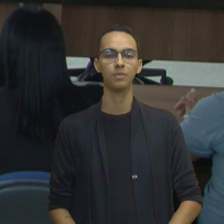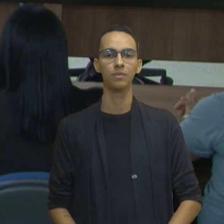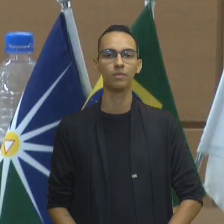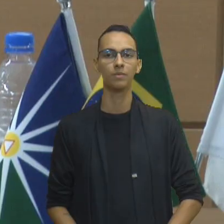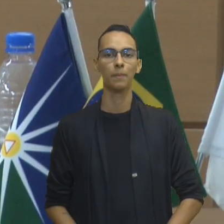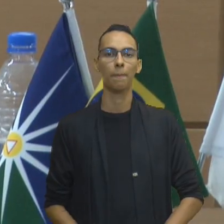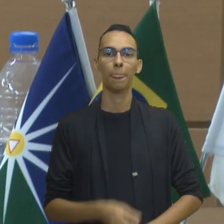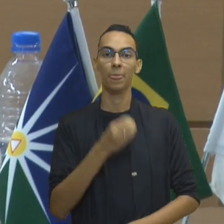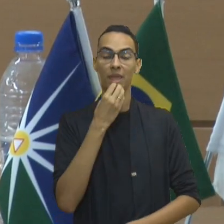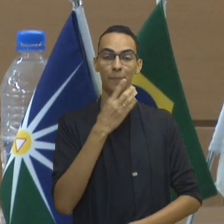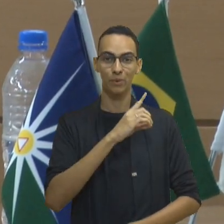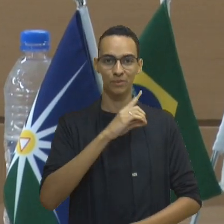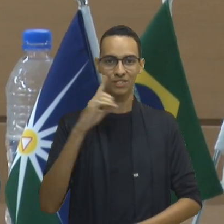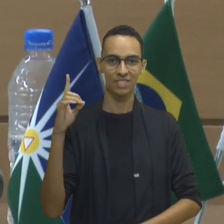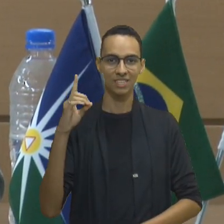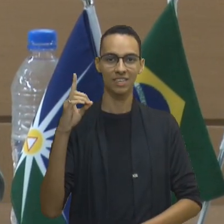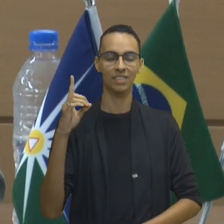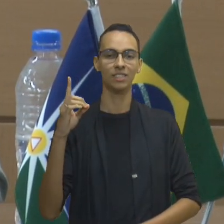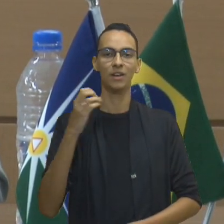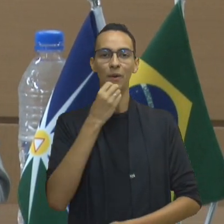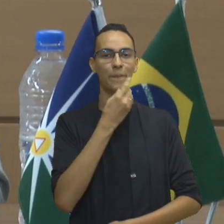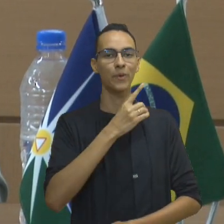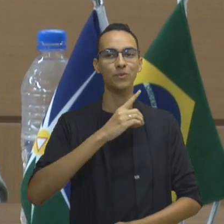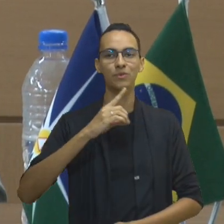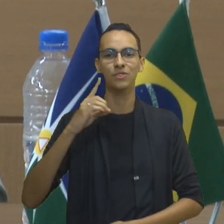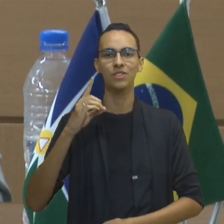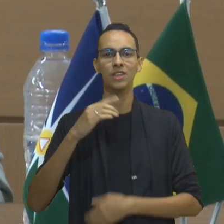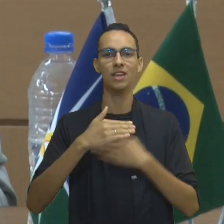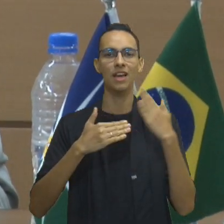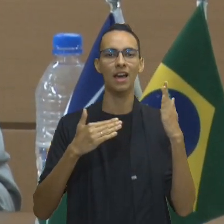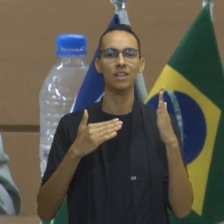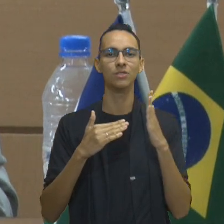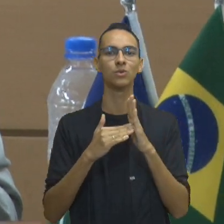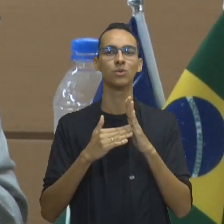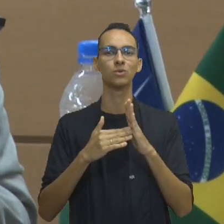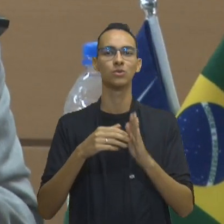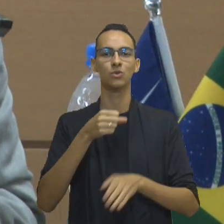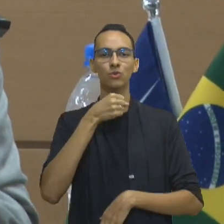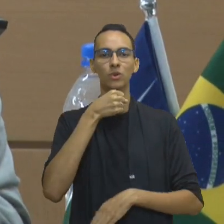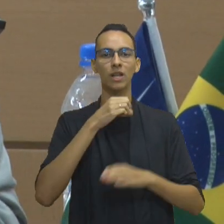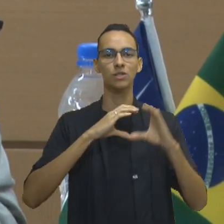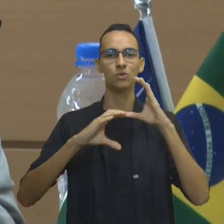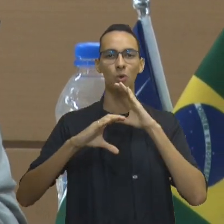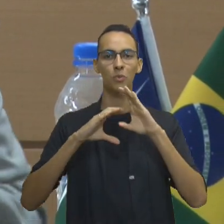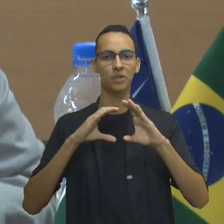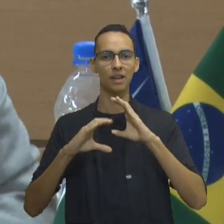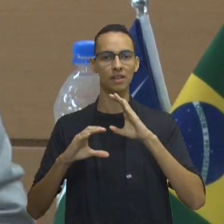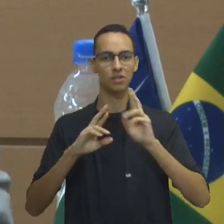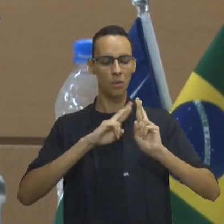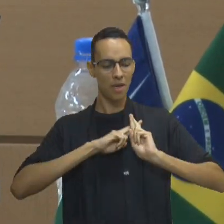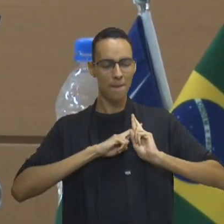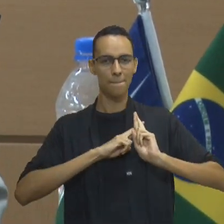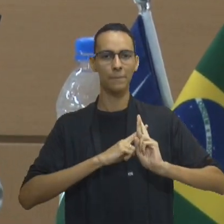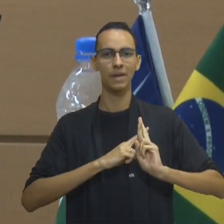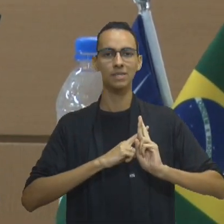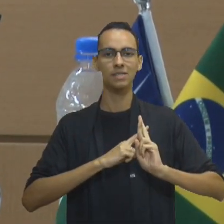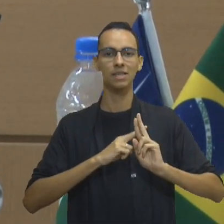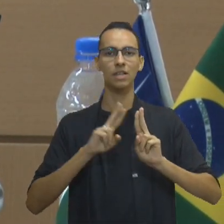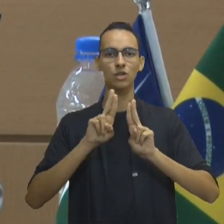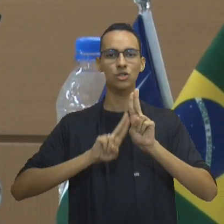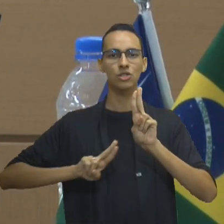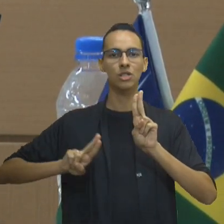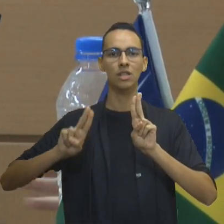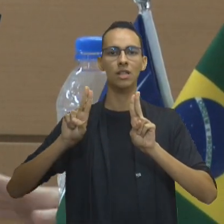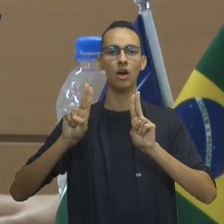Bom dia, senhoras e senhores jornalistas, representantes das entidades ADUFO, Sintete